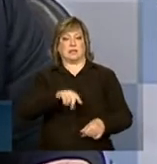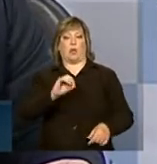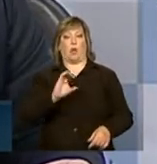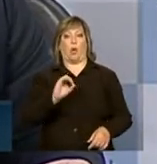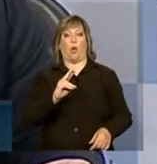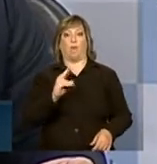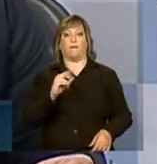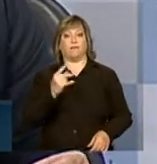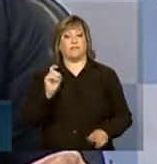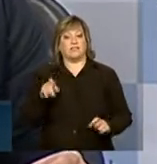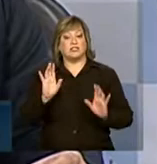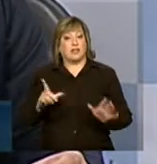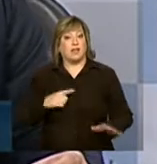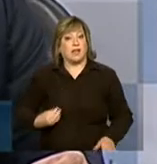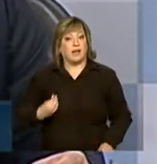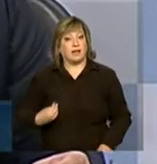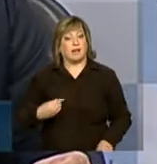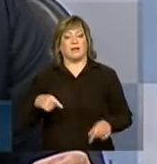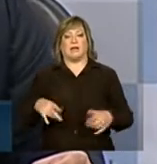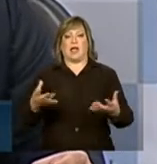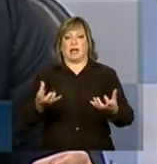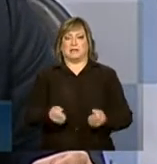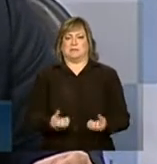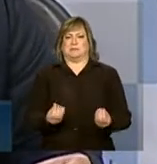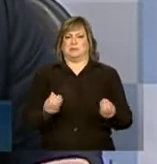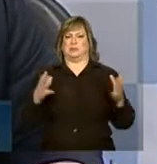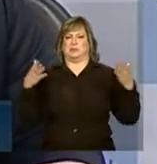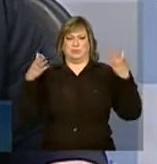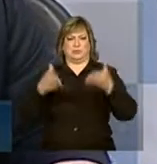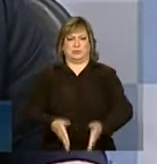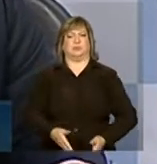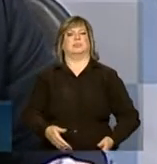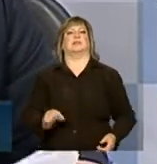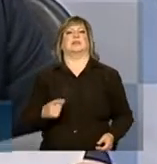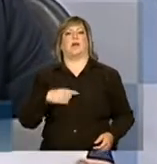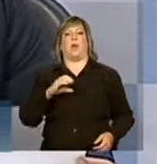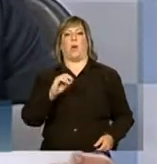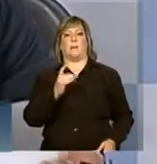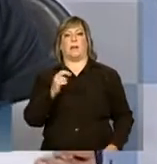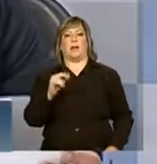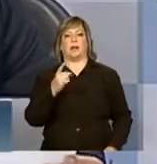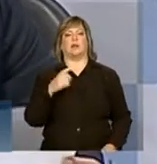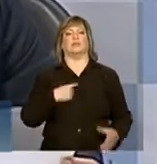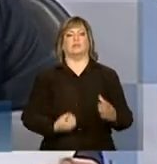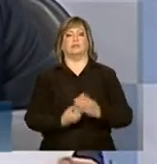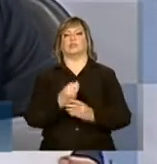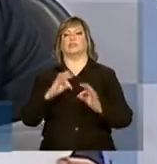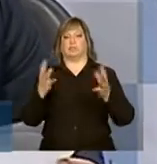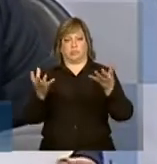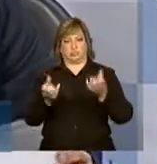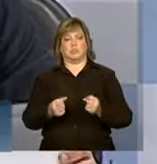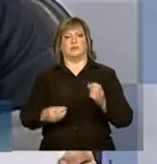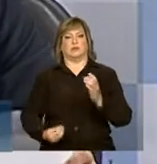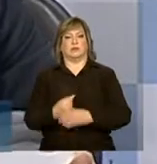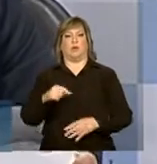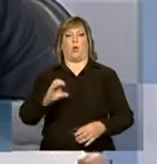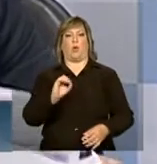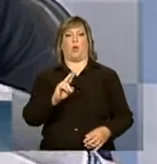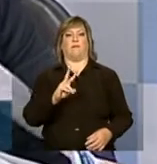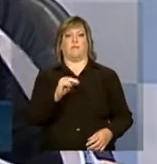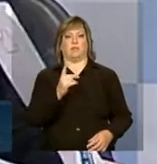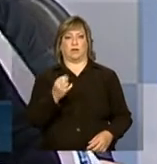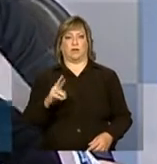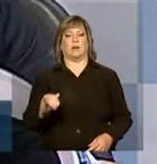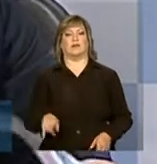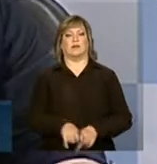ouvidorias funcionando. A adesão tem sido maciça, né, dessas operadoras à implantação das ouvidorias. A